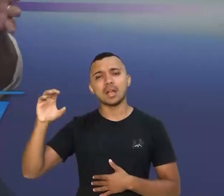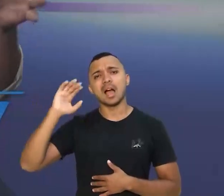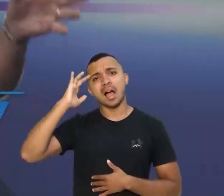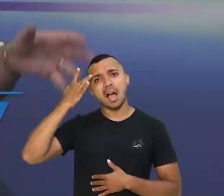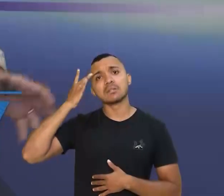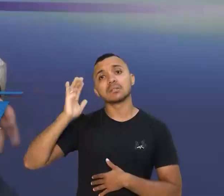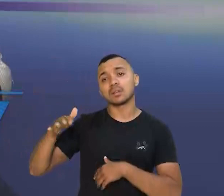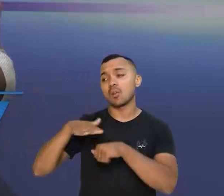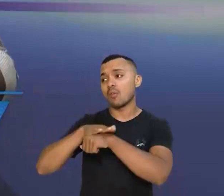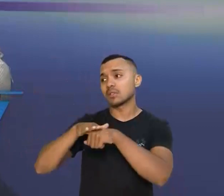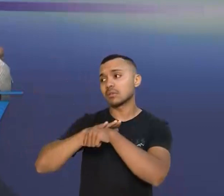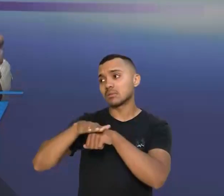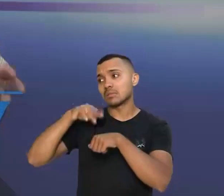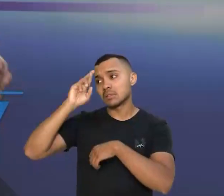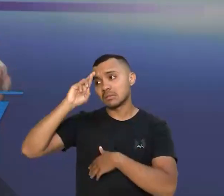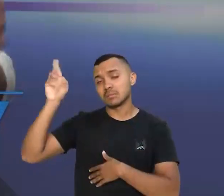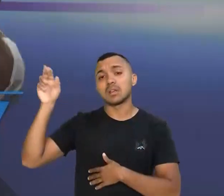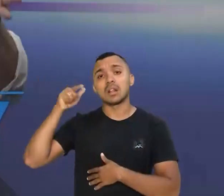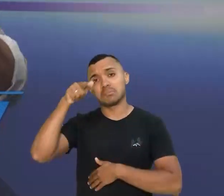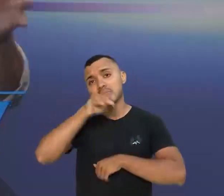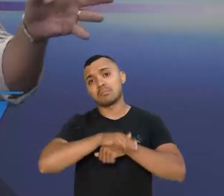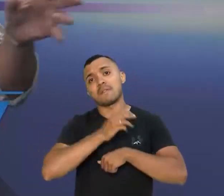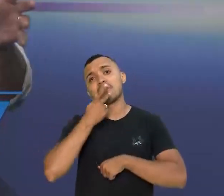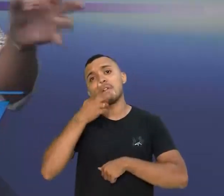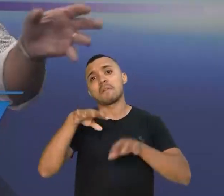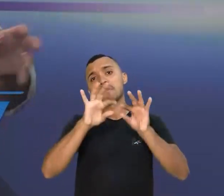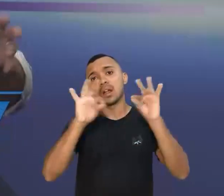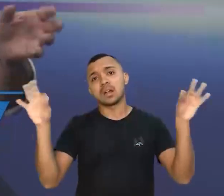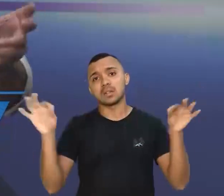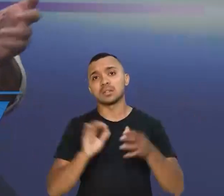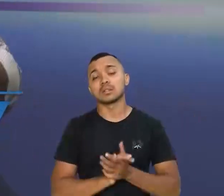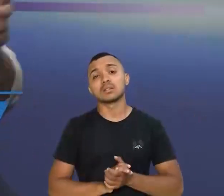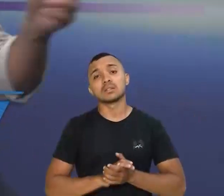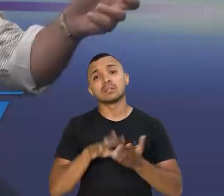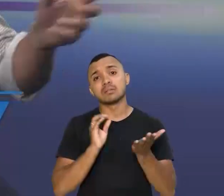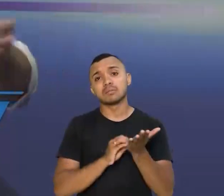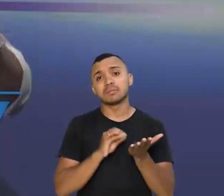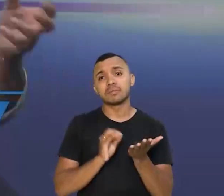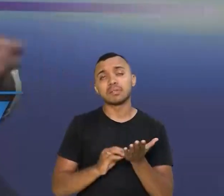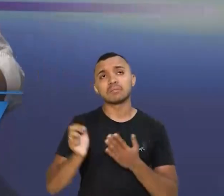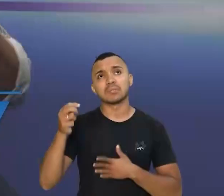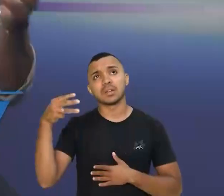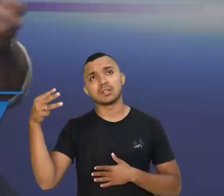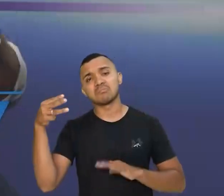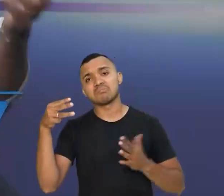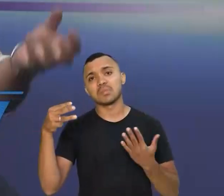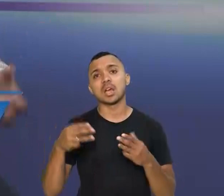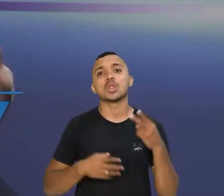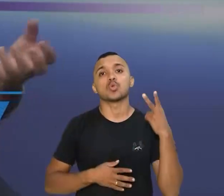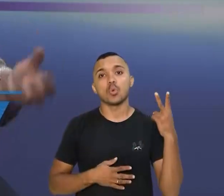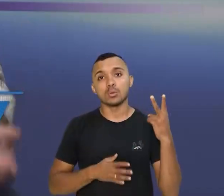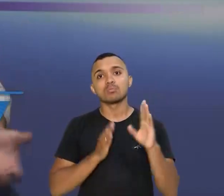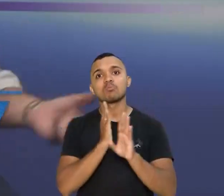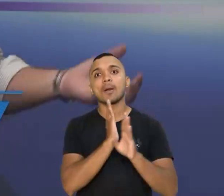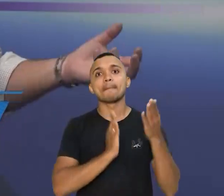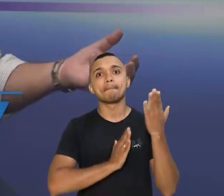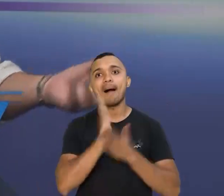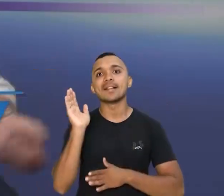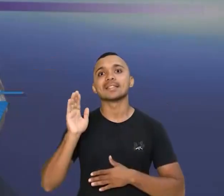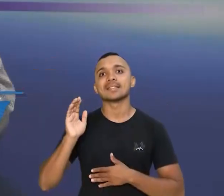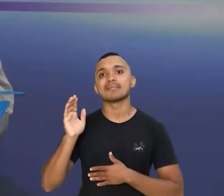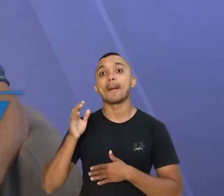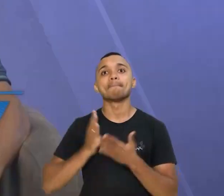se precisa de peças, ele deve ter dito, ó, eu preciso de mais duas, três peças para tais posições para a gente chegar ao nosso objetivo maior,